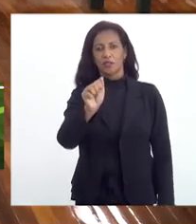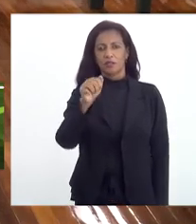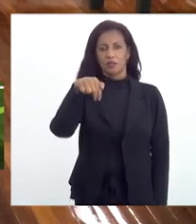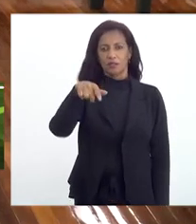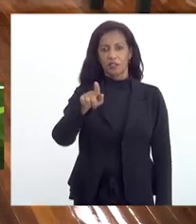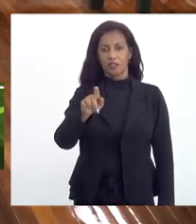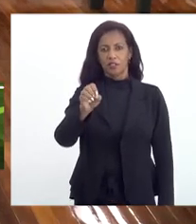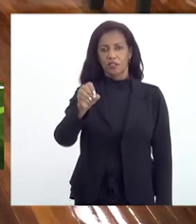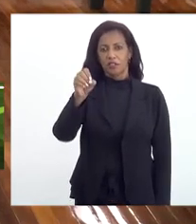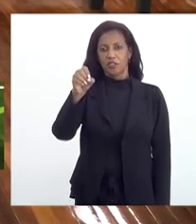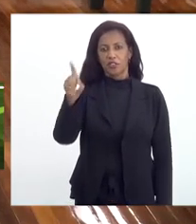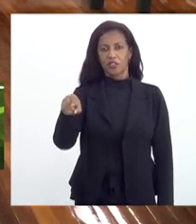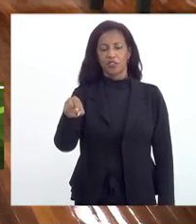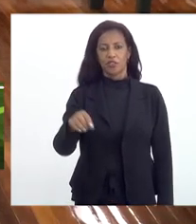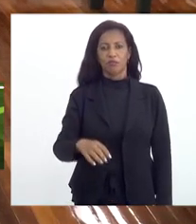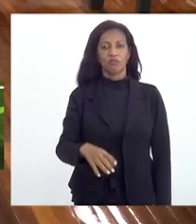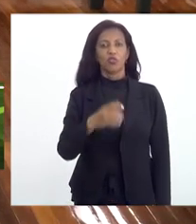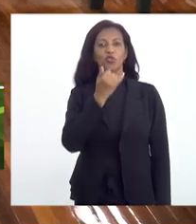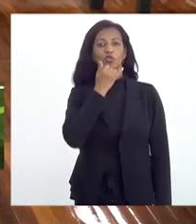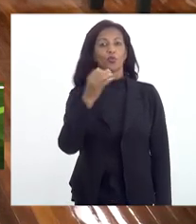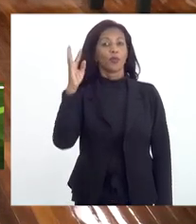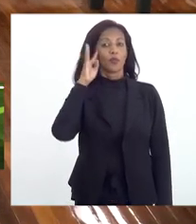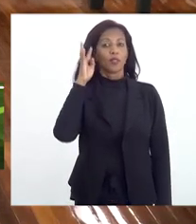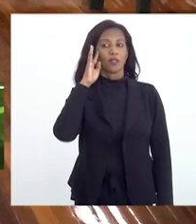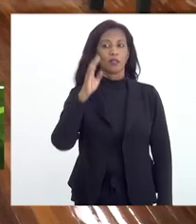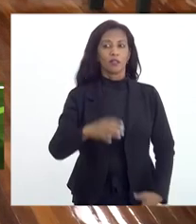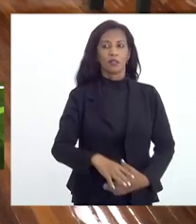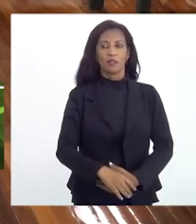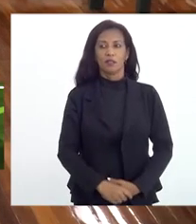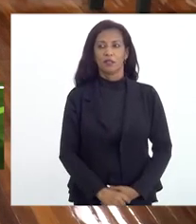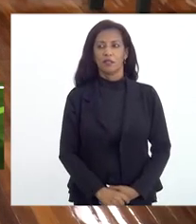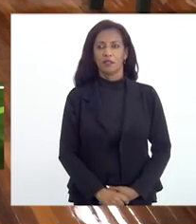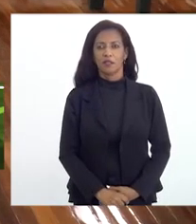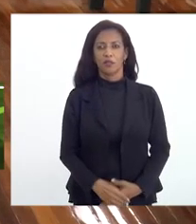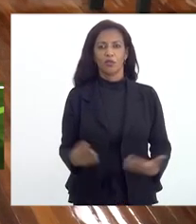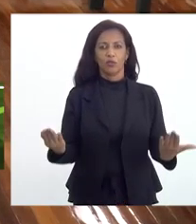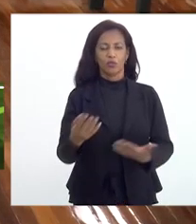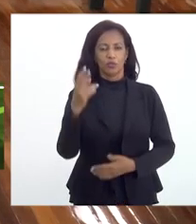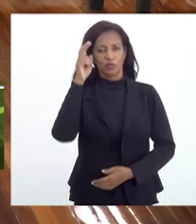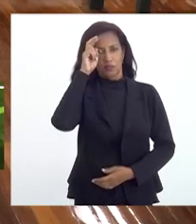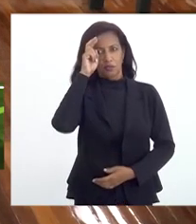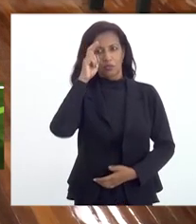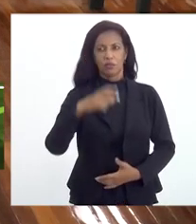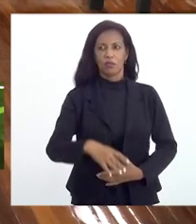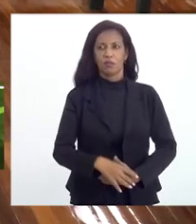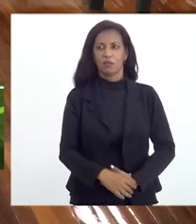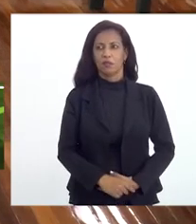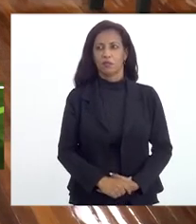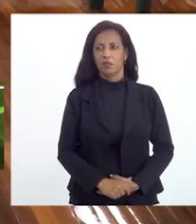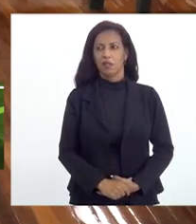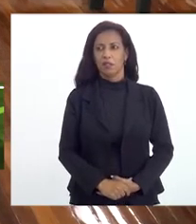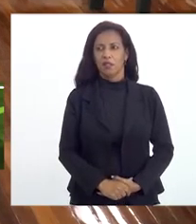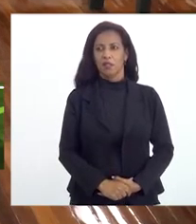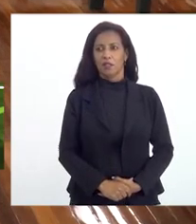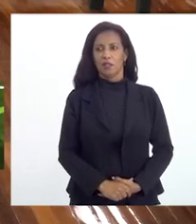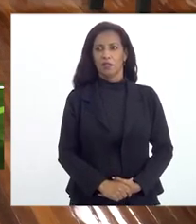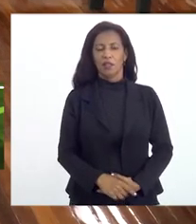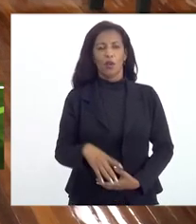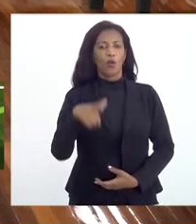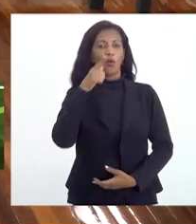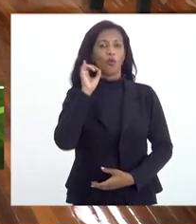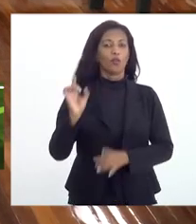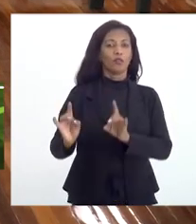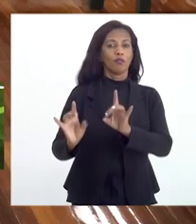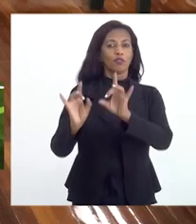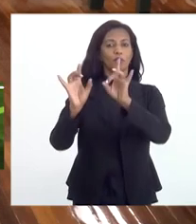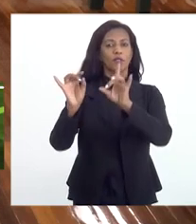Não, senhor, dia de Xangô é quarta-feira, senhor presidente. Quarta, não, mas não é hoje, não. Hoje é quinta. Ok. Ontem foi o dia do Xangô especial, que também foi